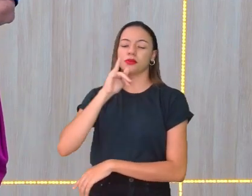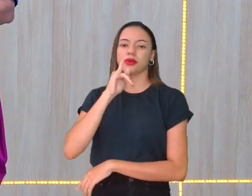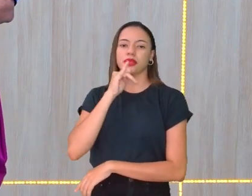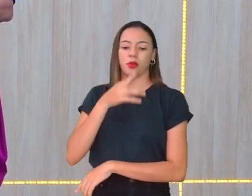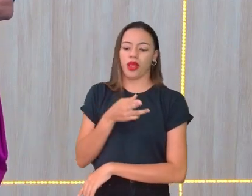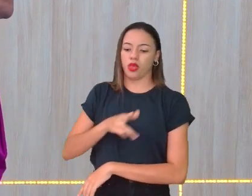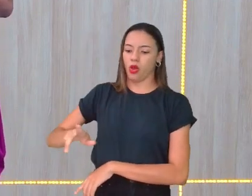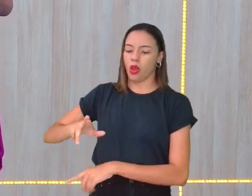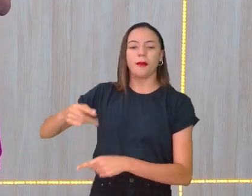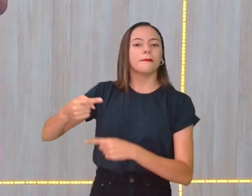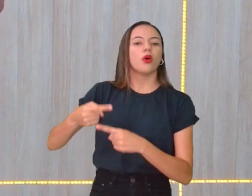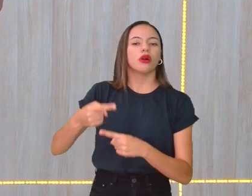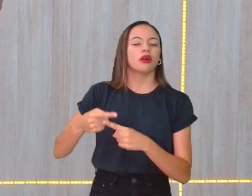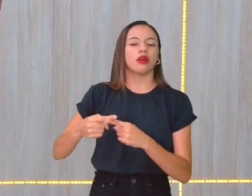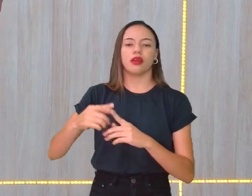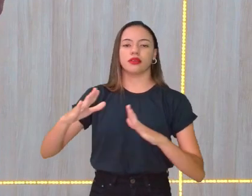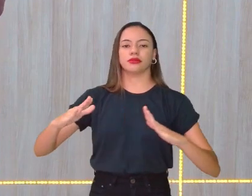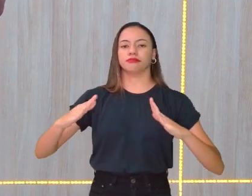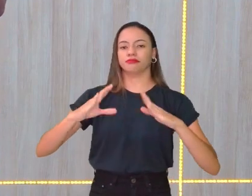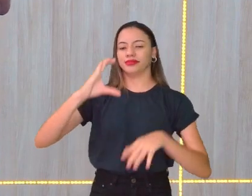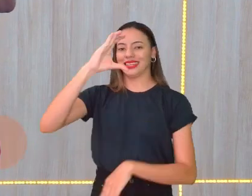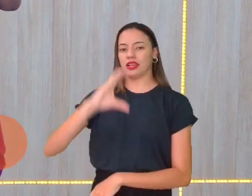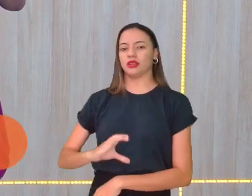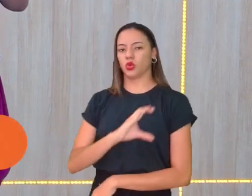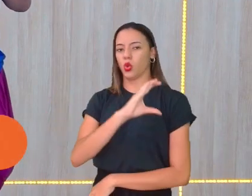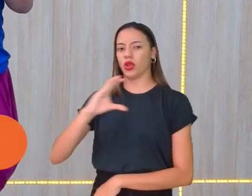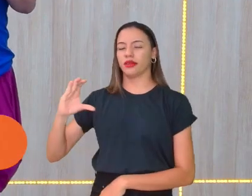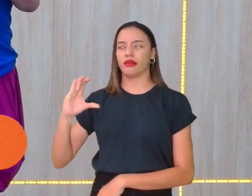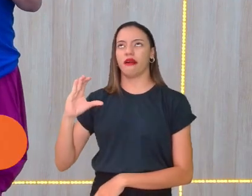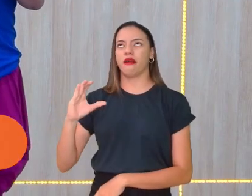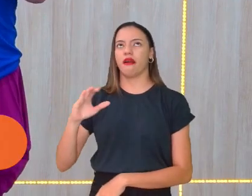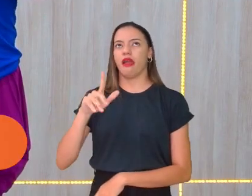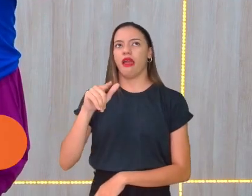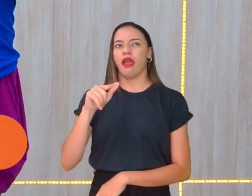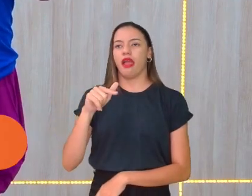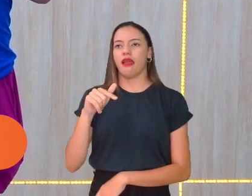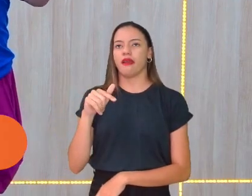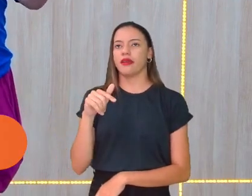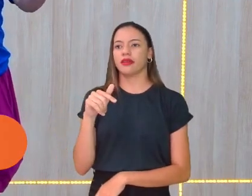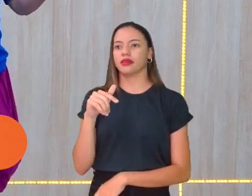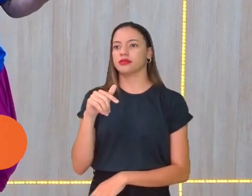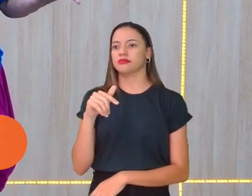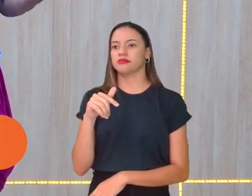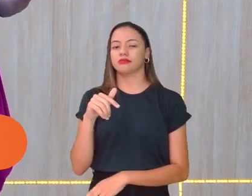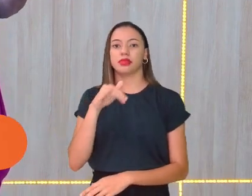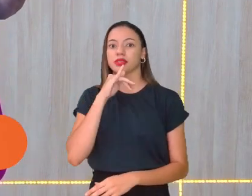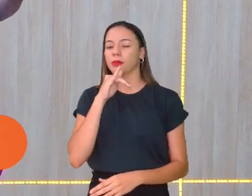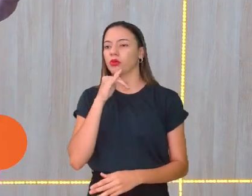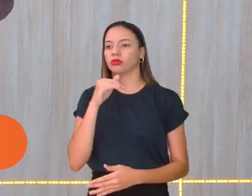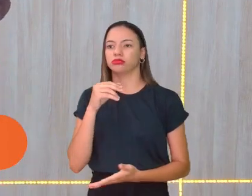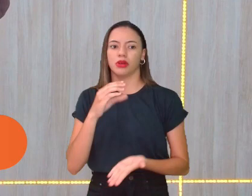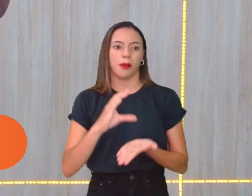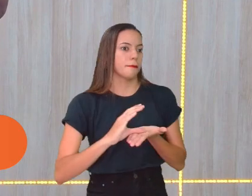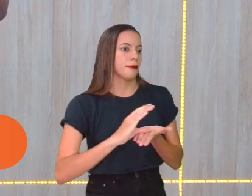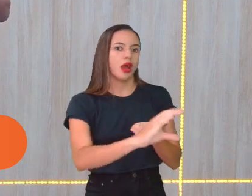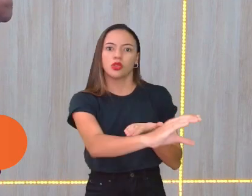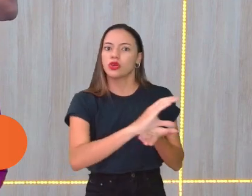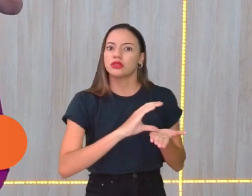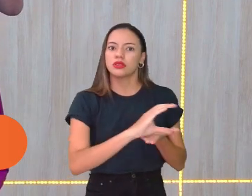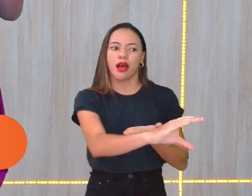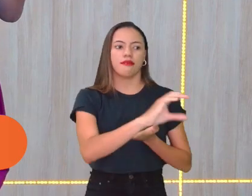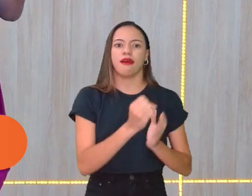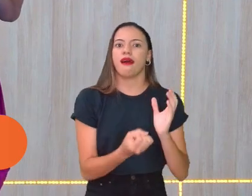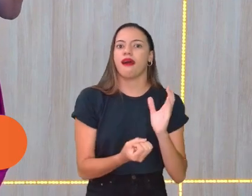Igreja Católica. A Igreja Católica era a maior, como é que eu diria, patrocinadora, né, das artes